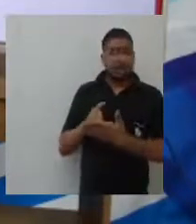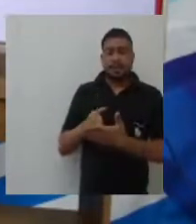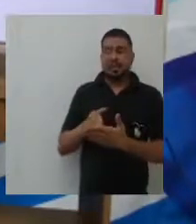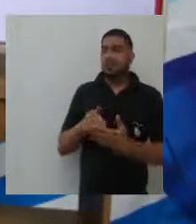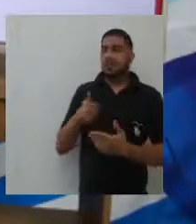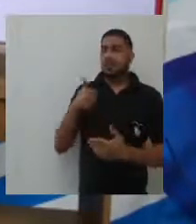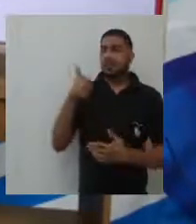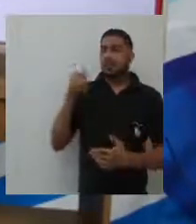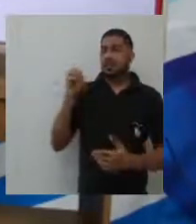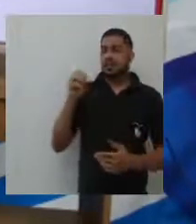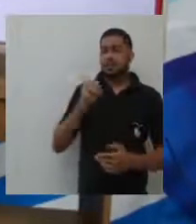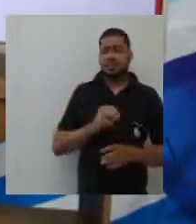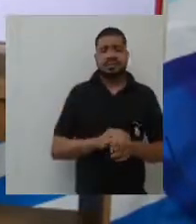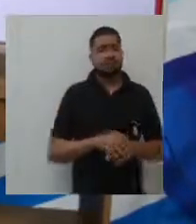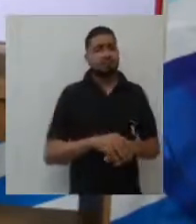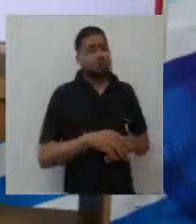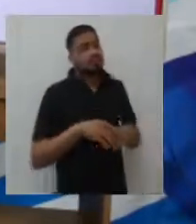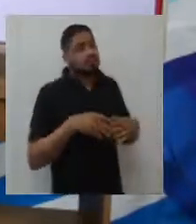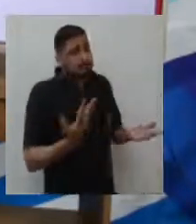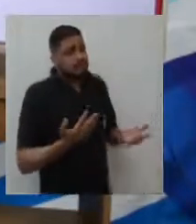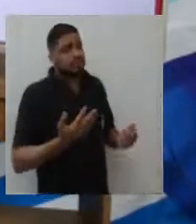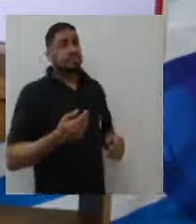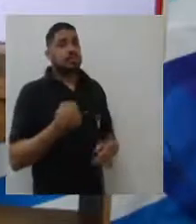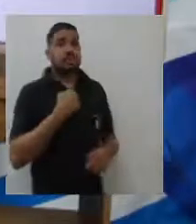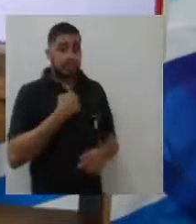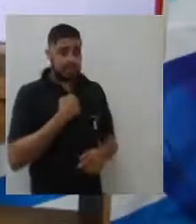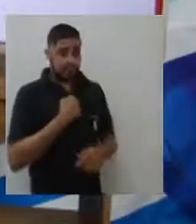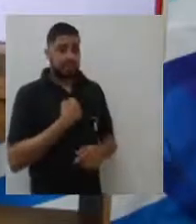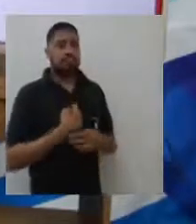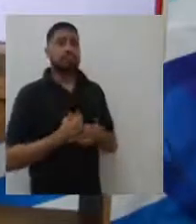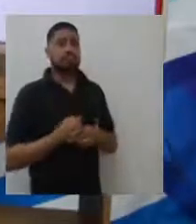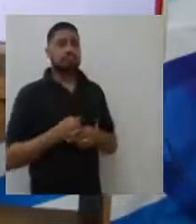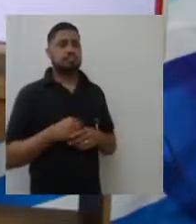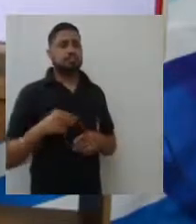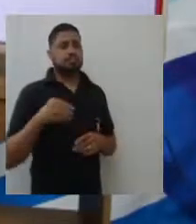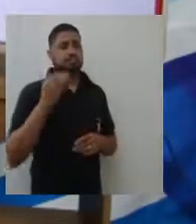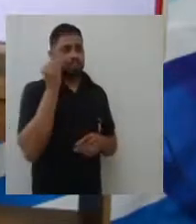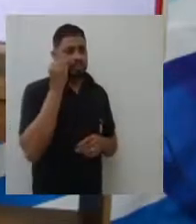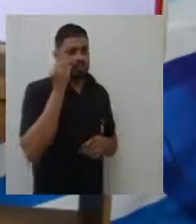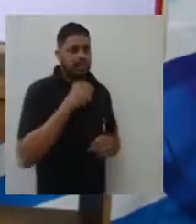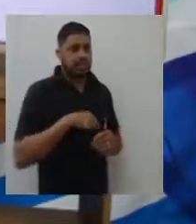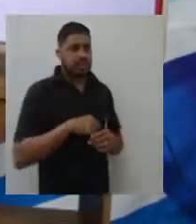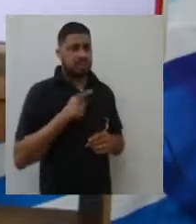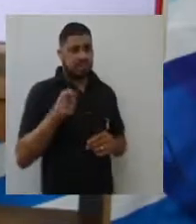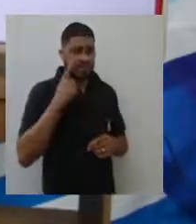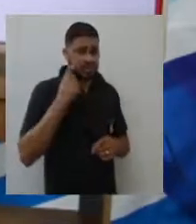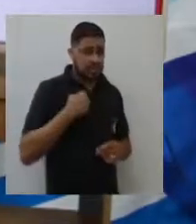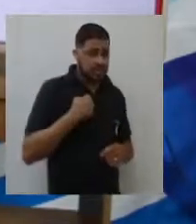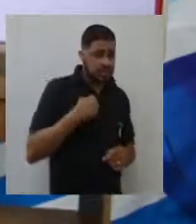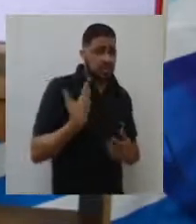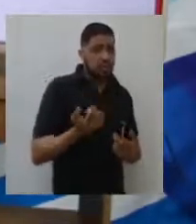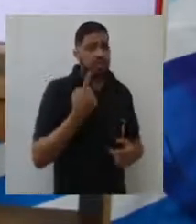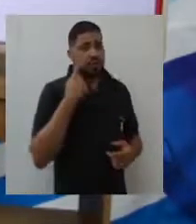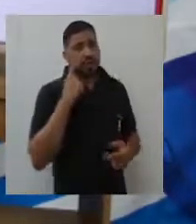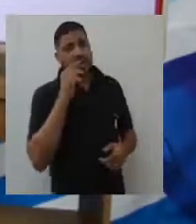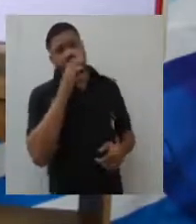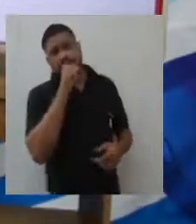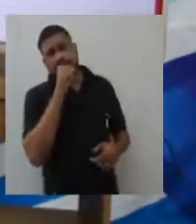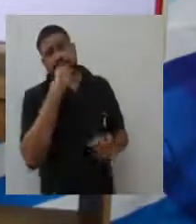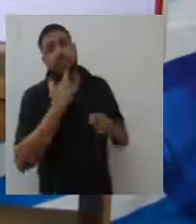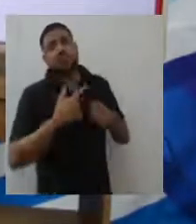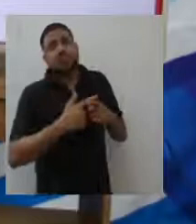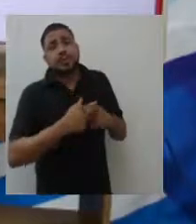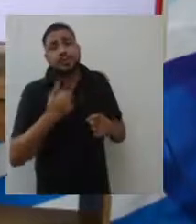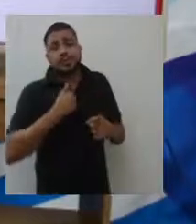Então, pessoal, se eu degusto a laranja, vocês vão me ver ou vão ver a laranja? Claro que vocês vão me ver, porque eu